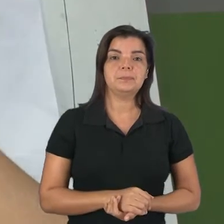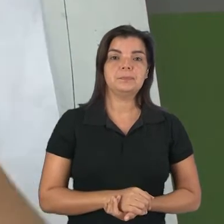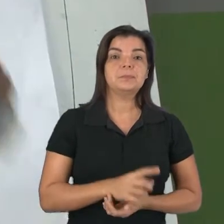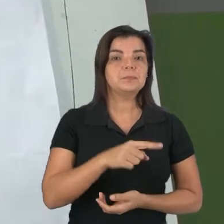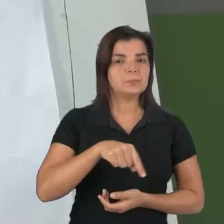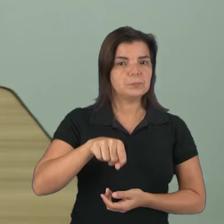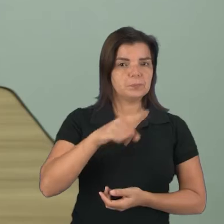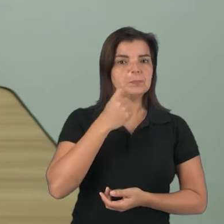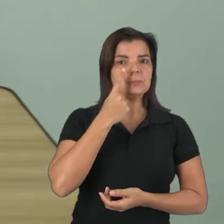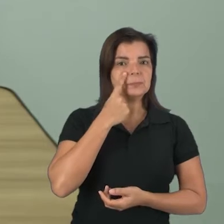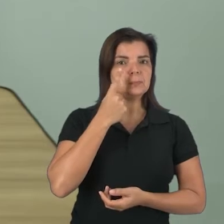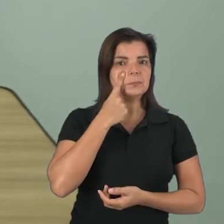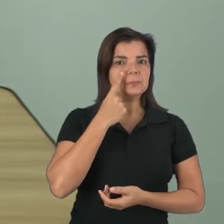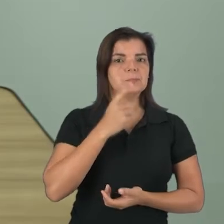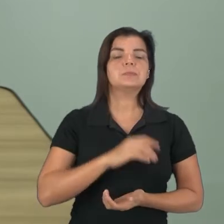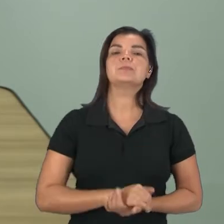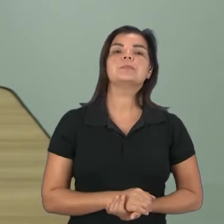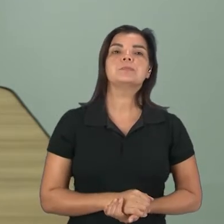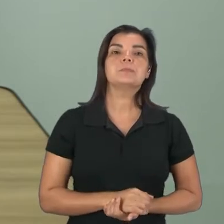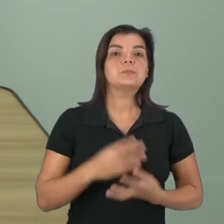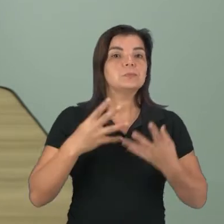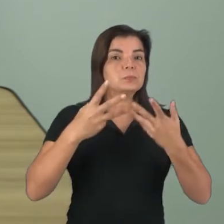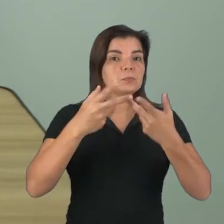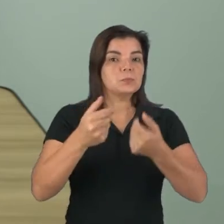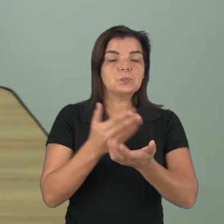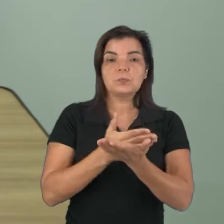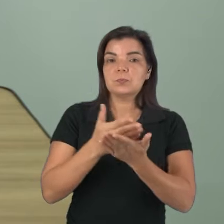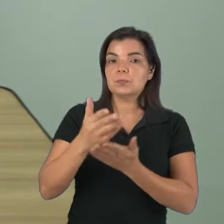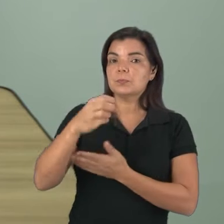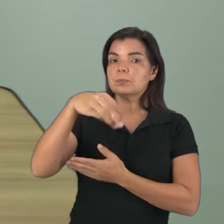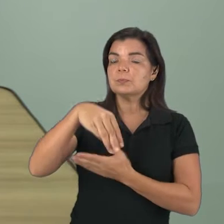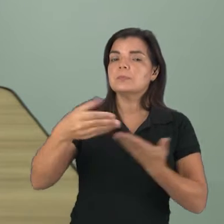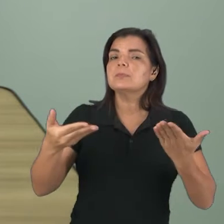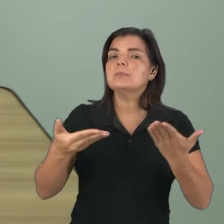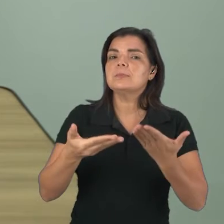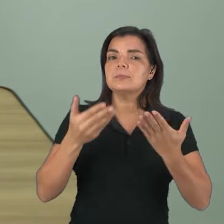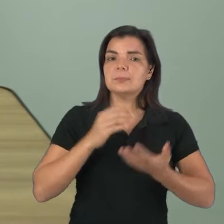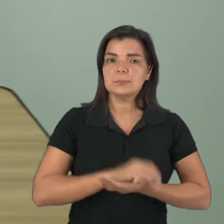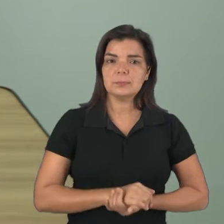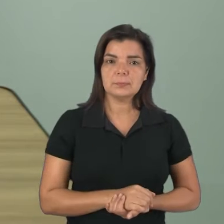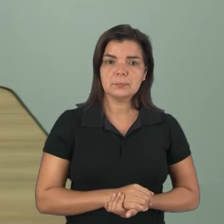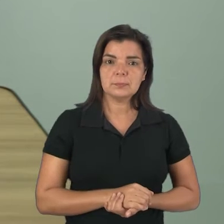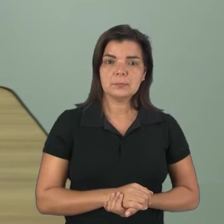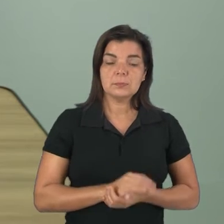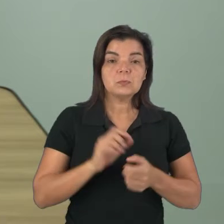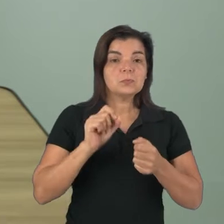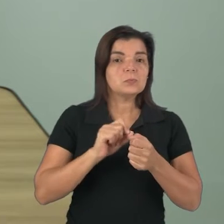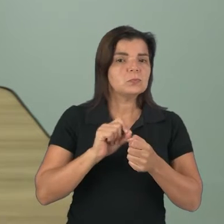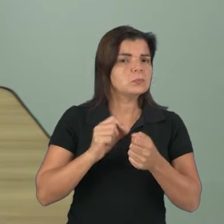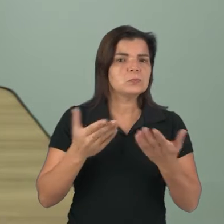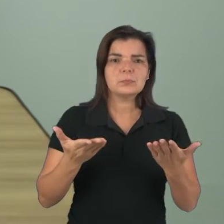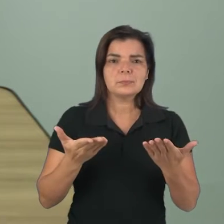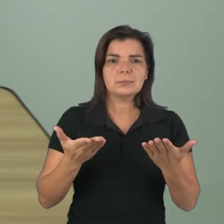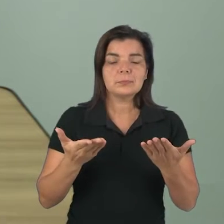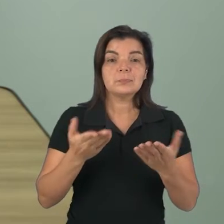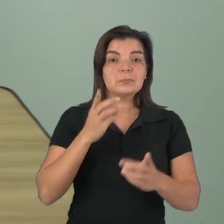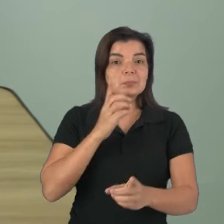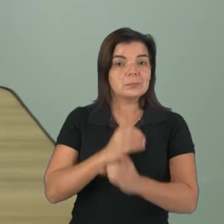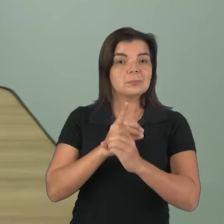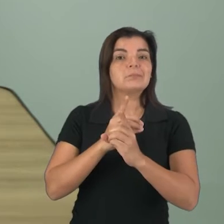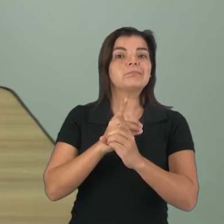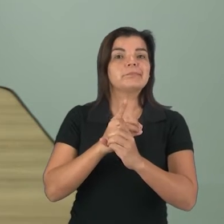vocês estão observando todas iniciam com m agora que que nós vamos fazer para